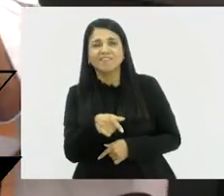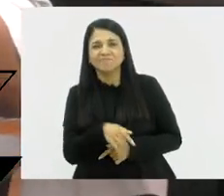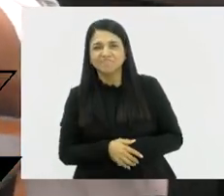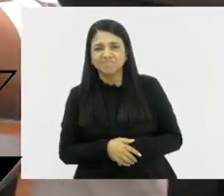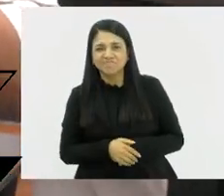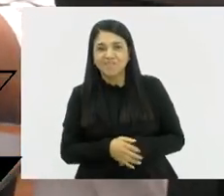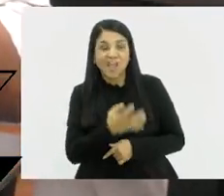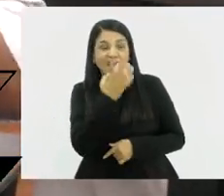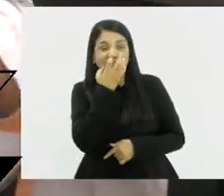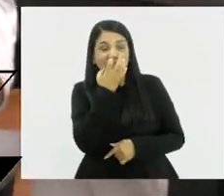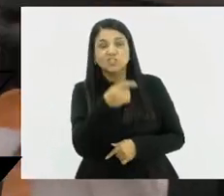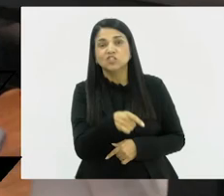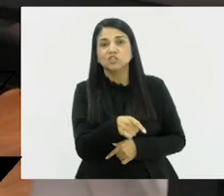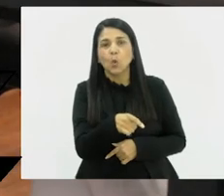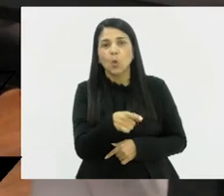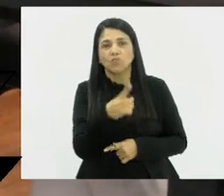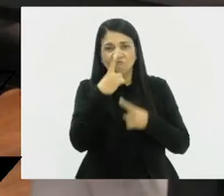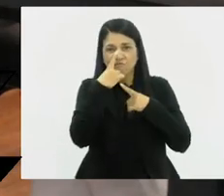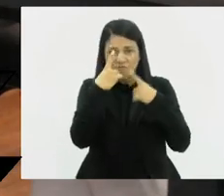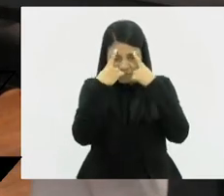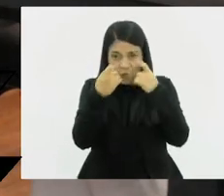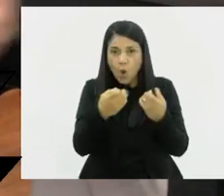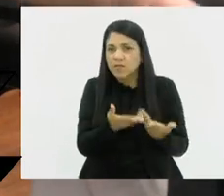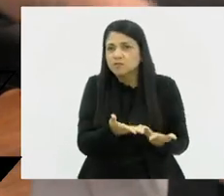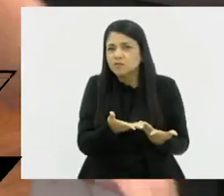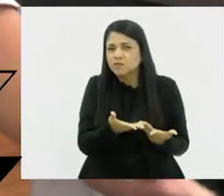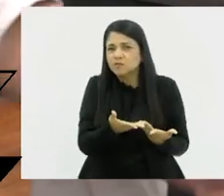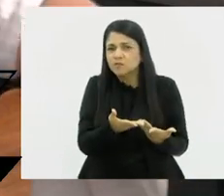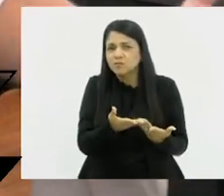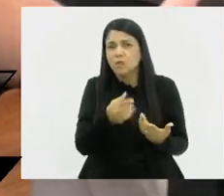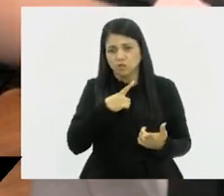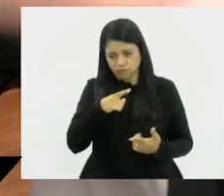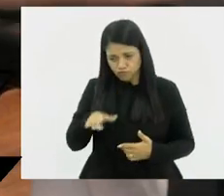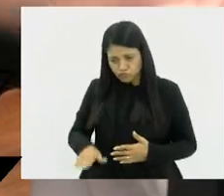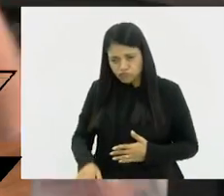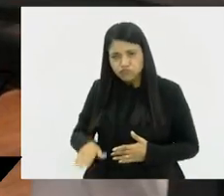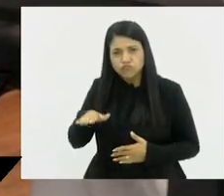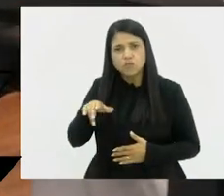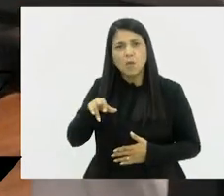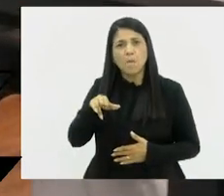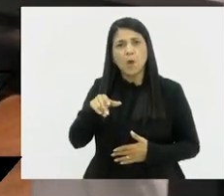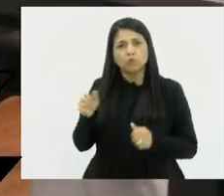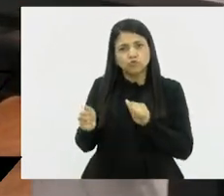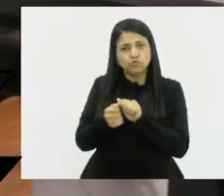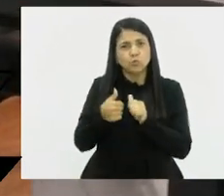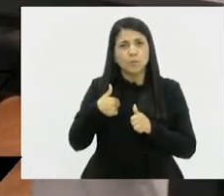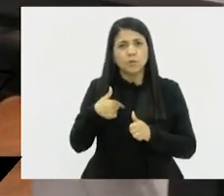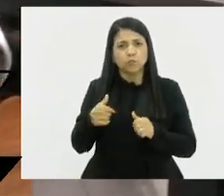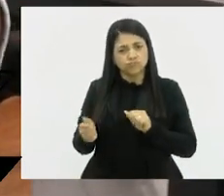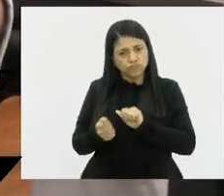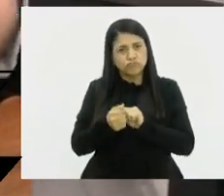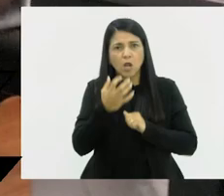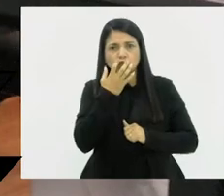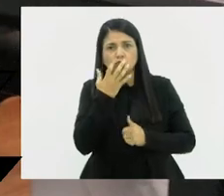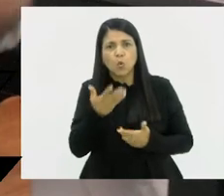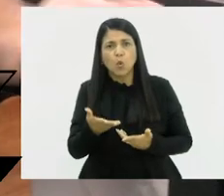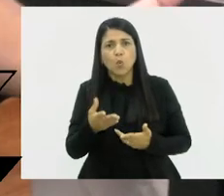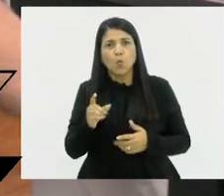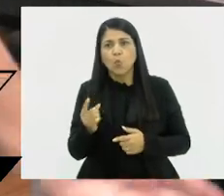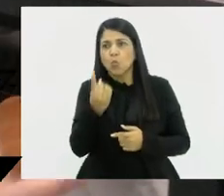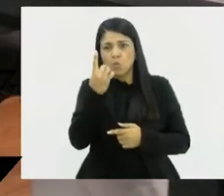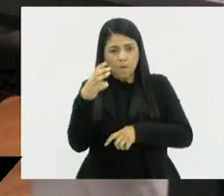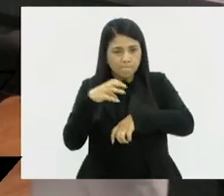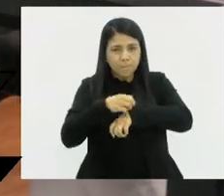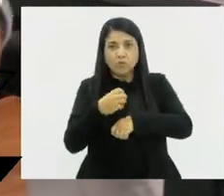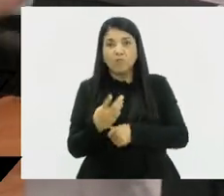cão agressivo, pô? Eu tive um irmão pequenininho crescendo com cães, pô. A única dentada que eu tenho na minha